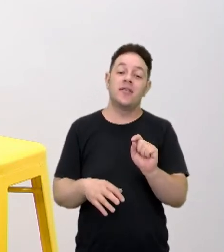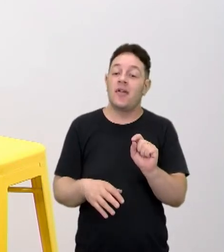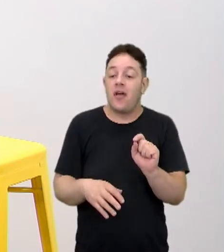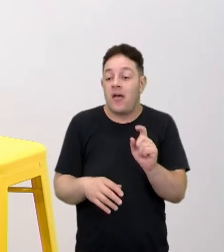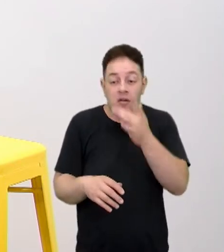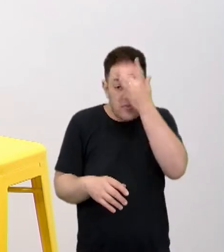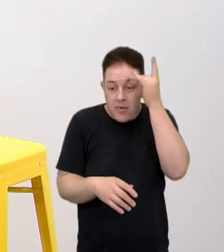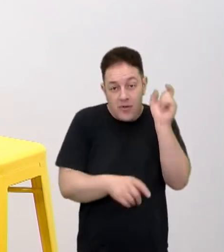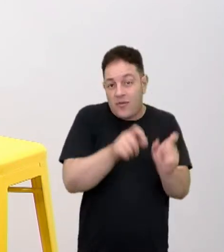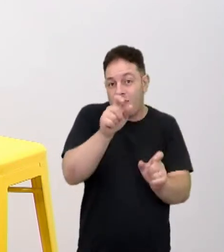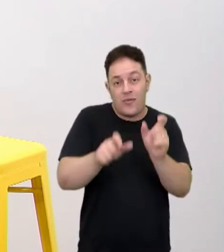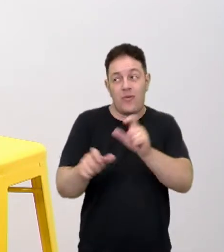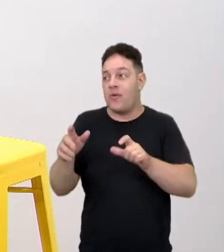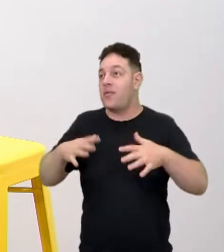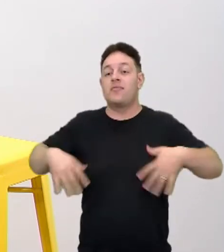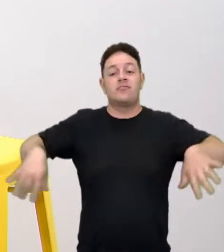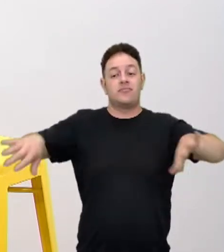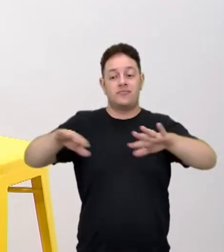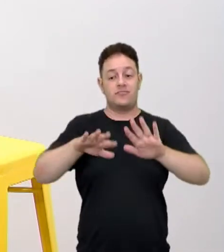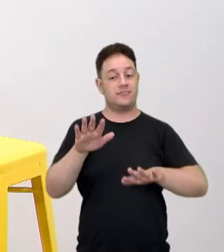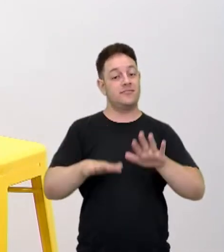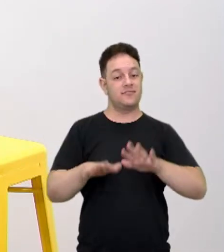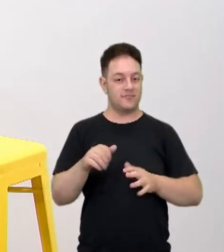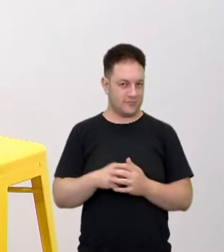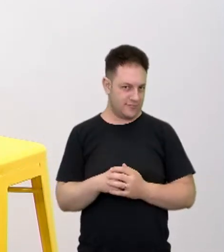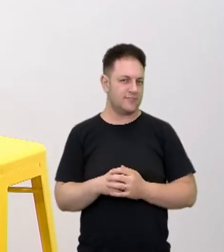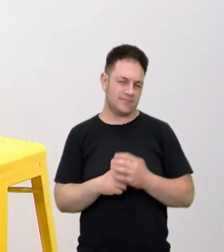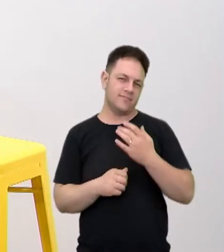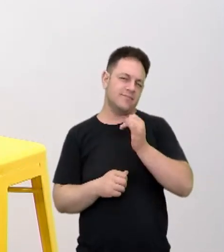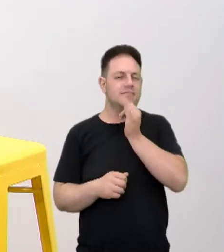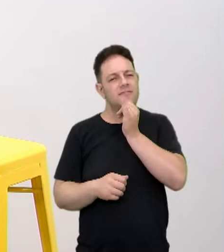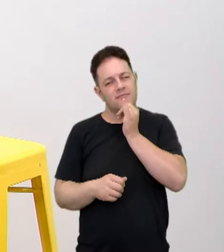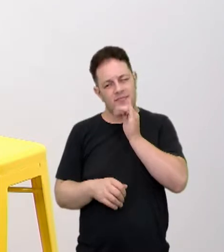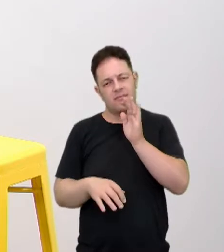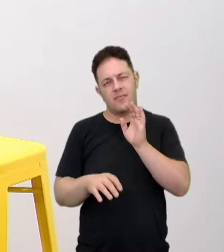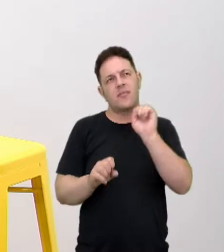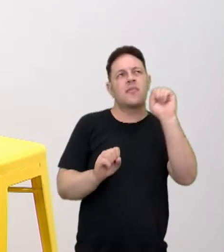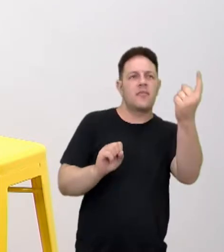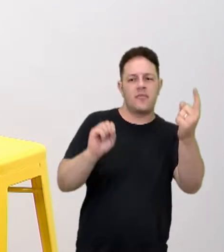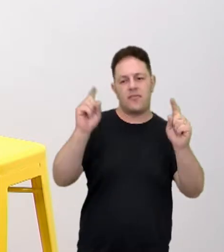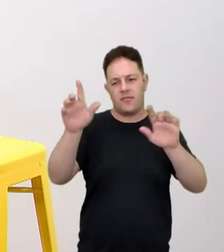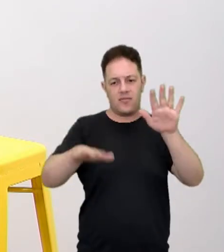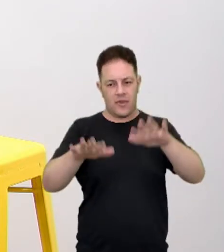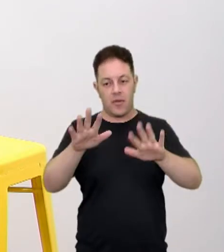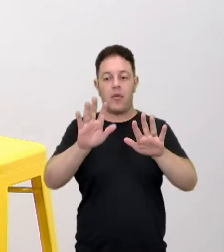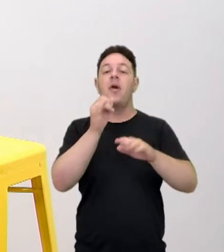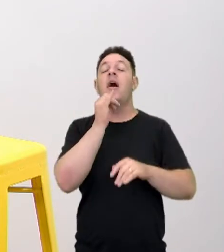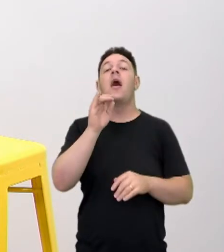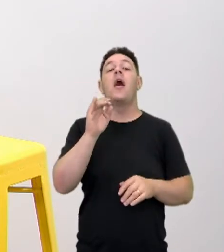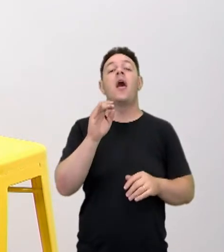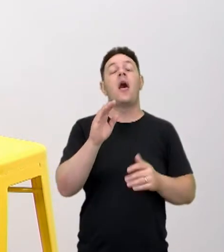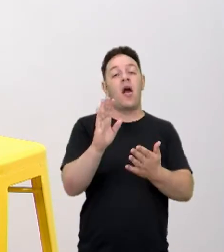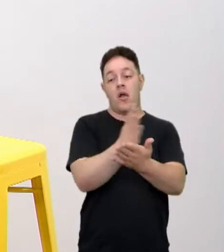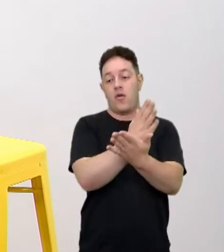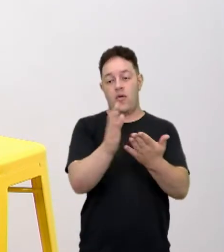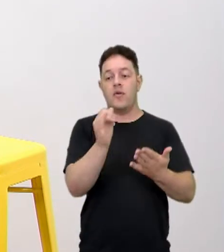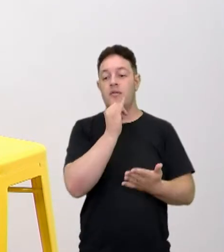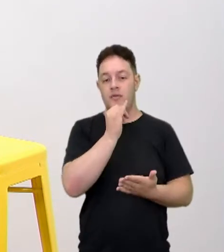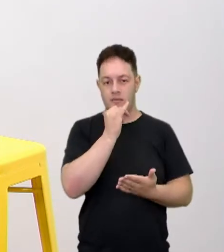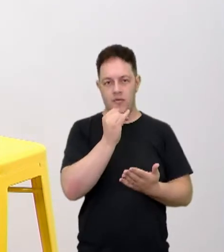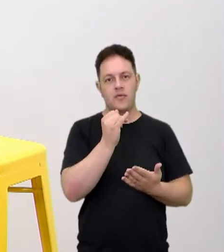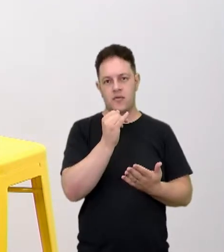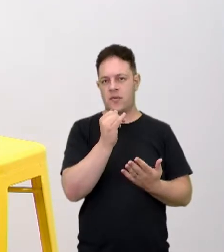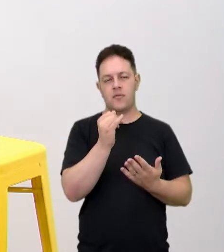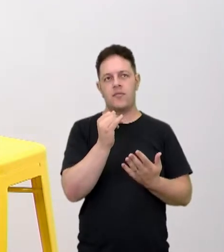das pessoas ao seu redor. Eu sei que é um exemplo meio aleatório, mas você tem vezes onde, casos